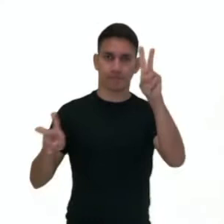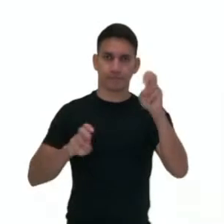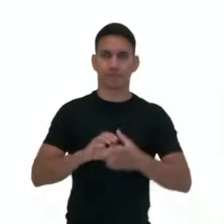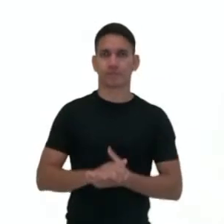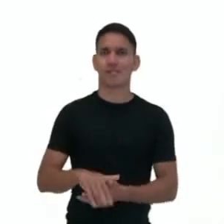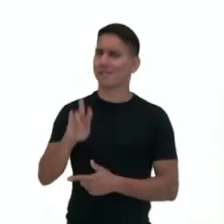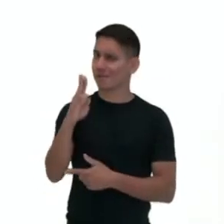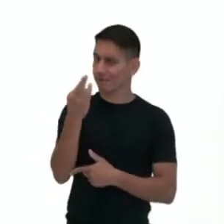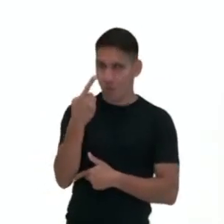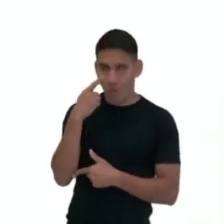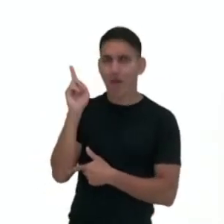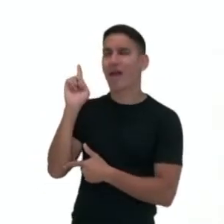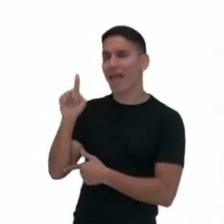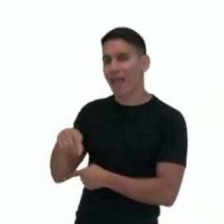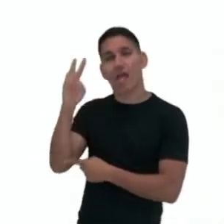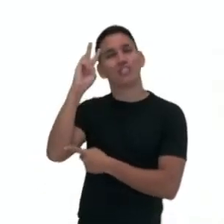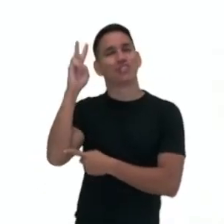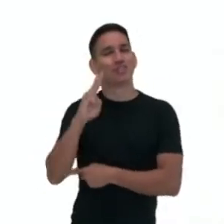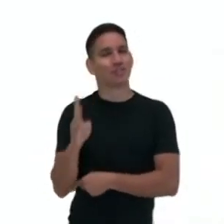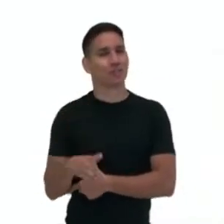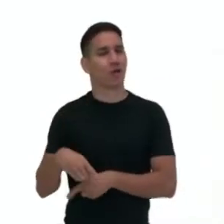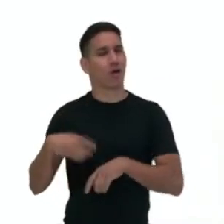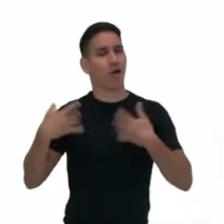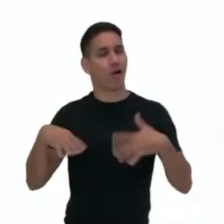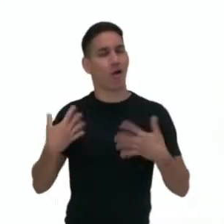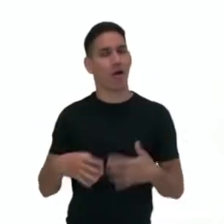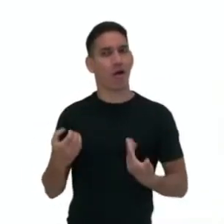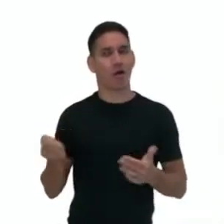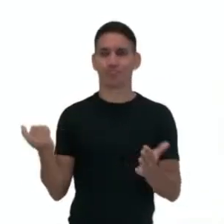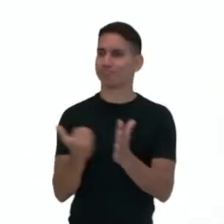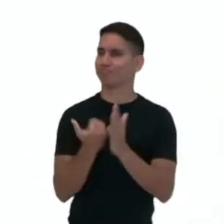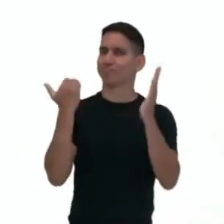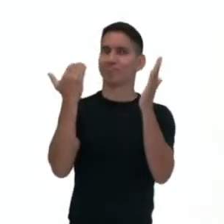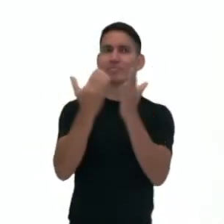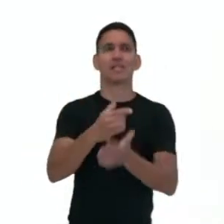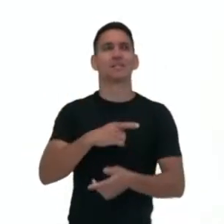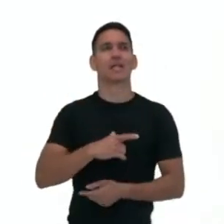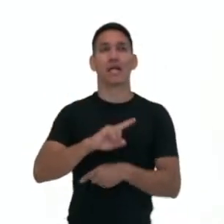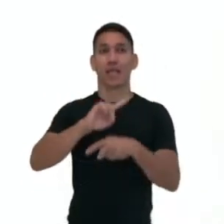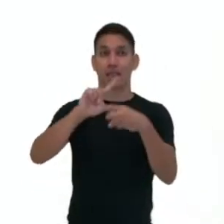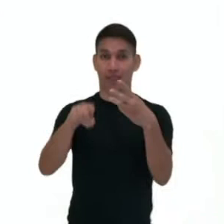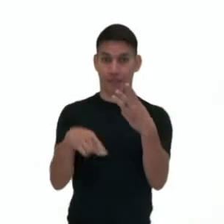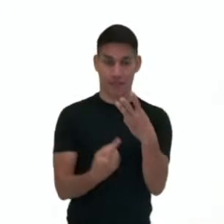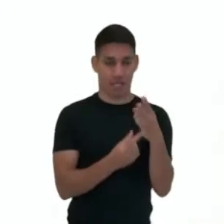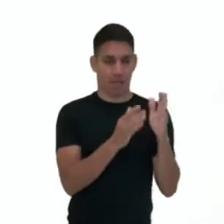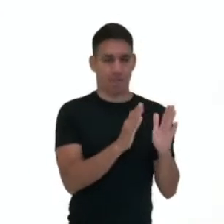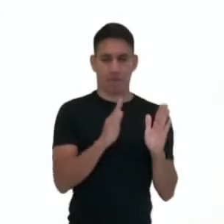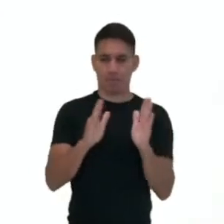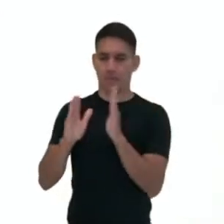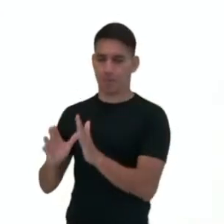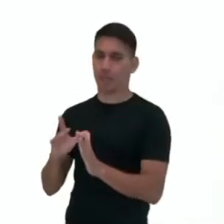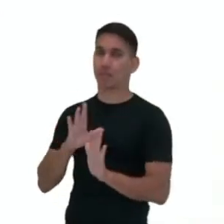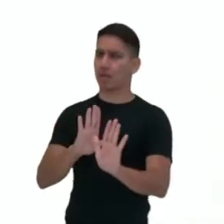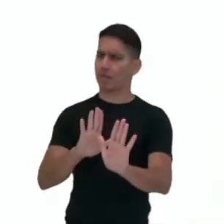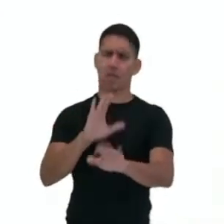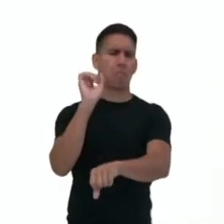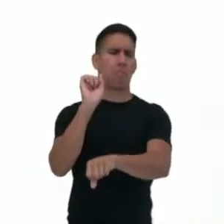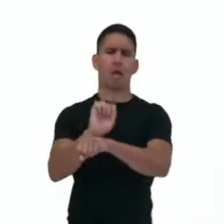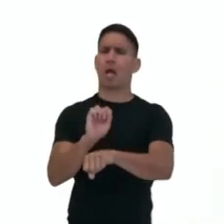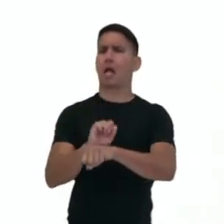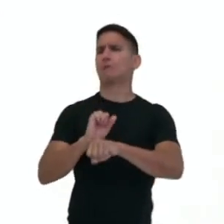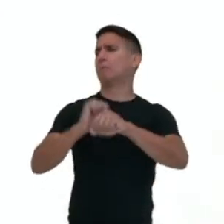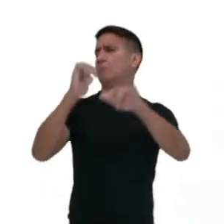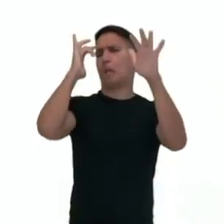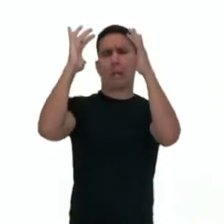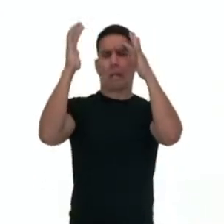É uma história tão extraordinária mesmo que até tem 3 metades. Bem, deixemos de filosofanças